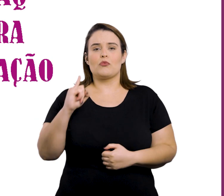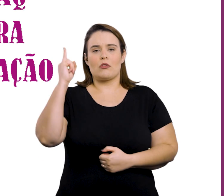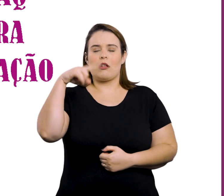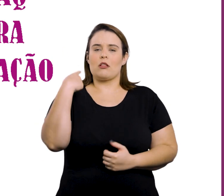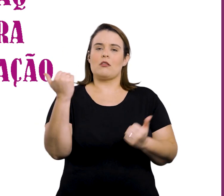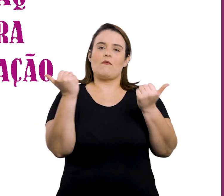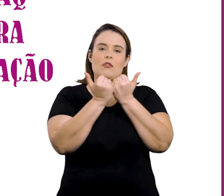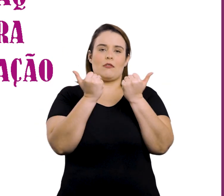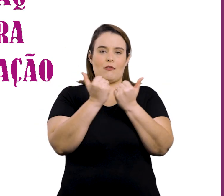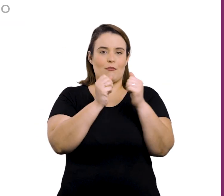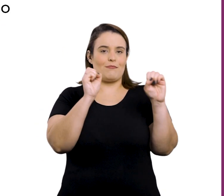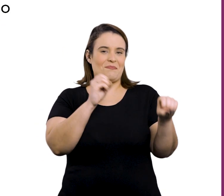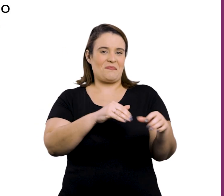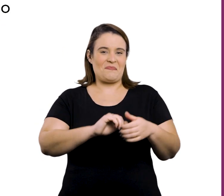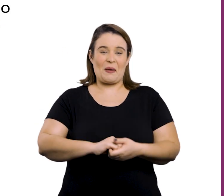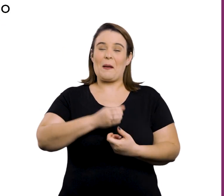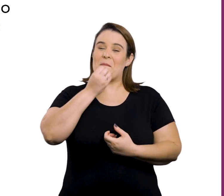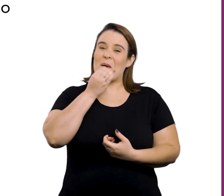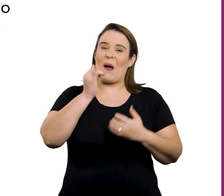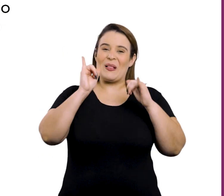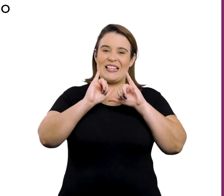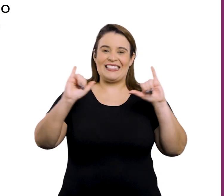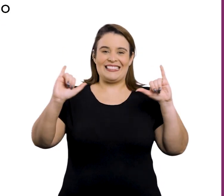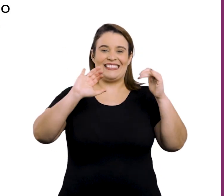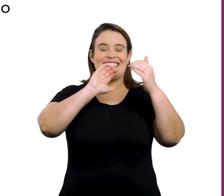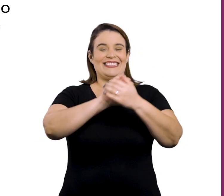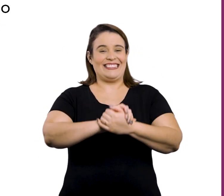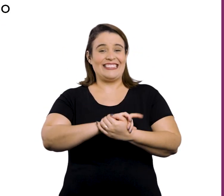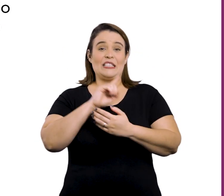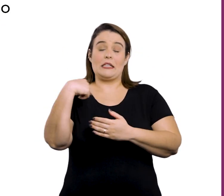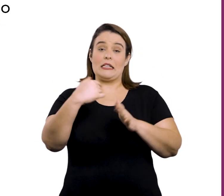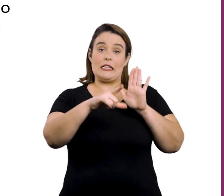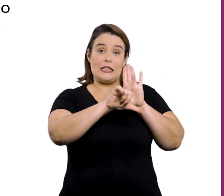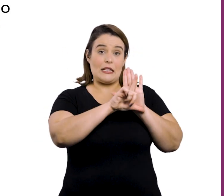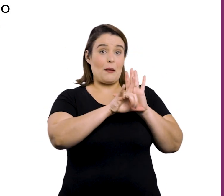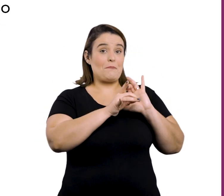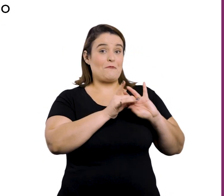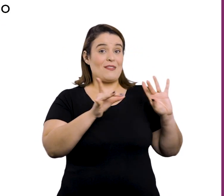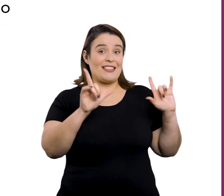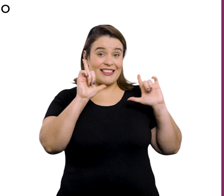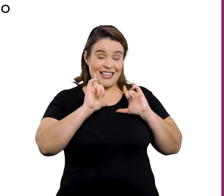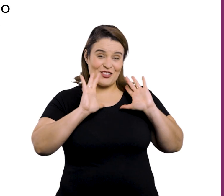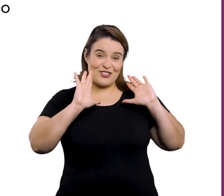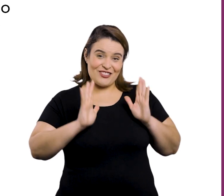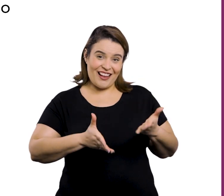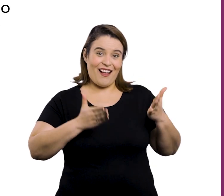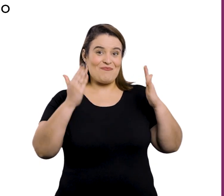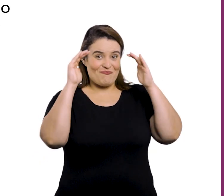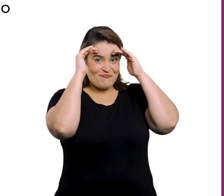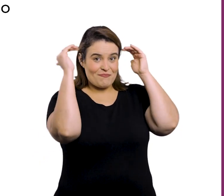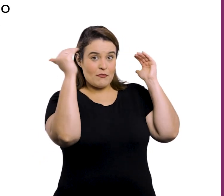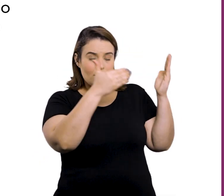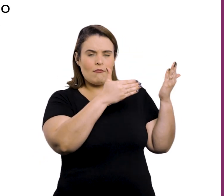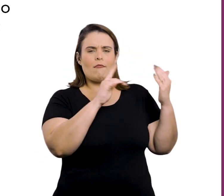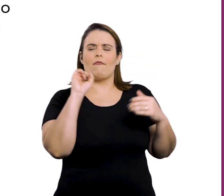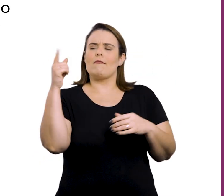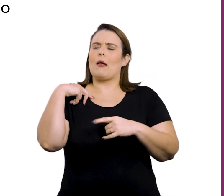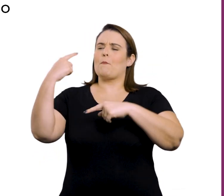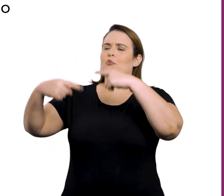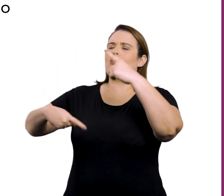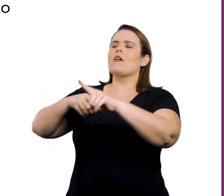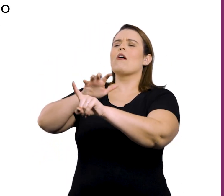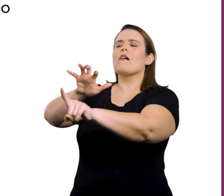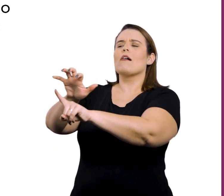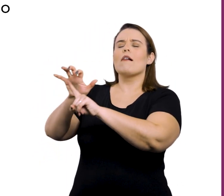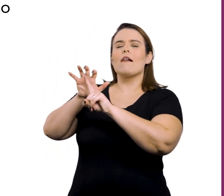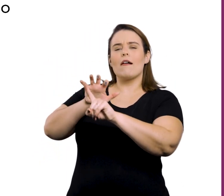a educação? Temos uma boa notícia. Nós já temos leis aprovadas para serem seguidas e para pressionarmos